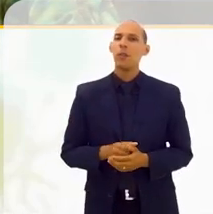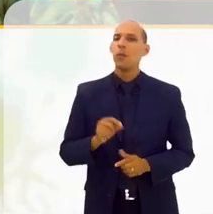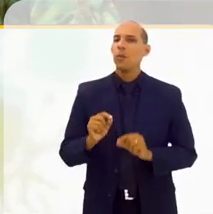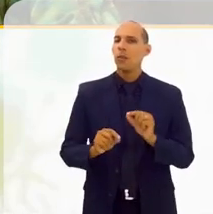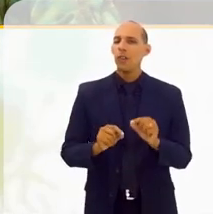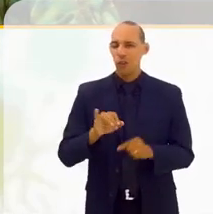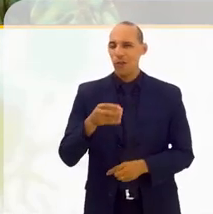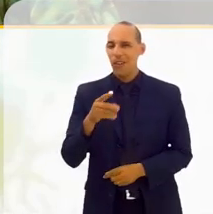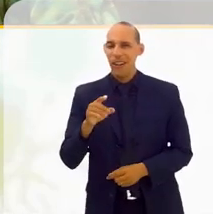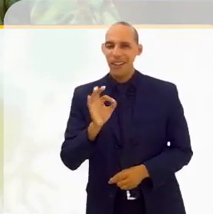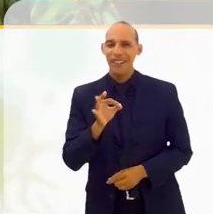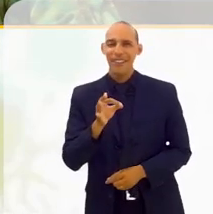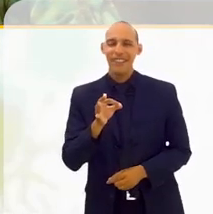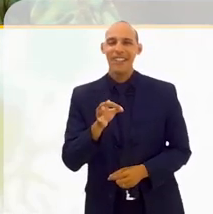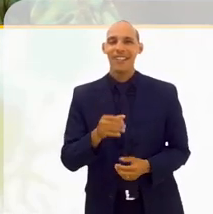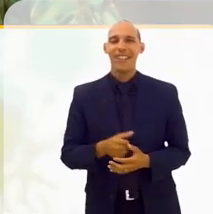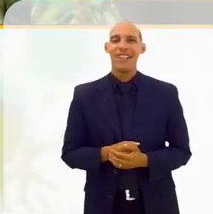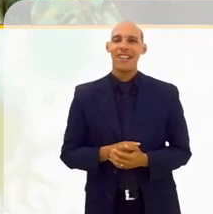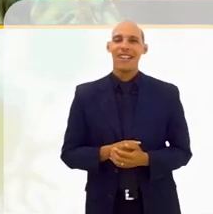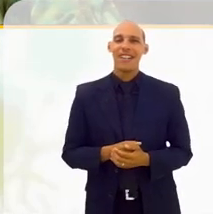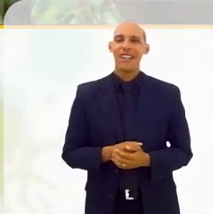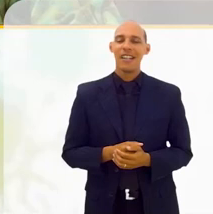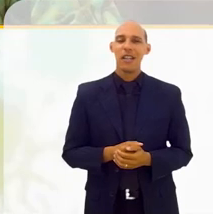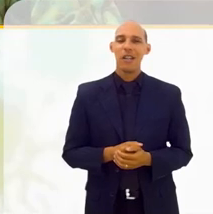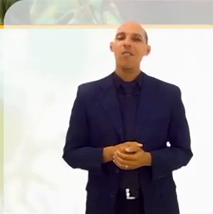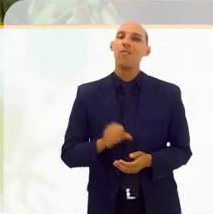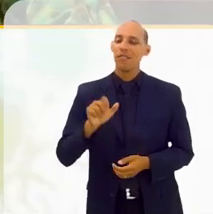de João né